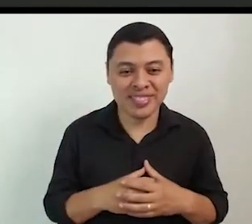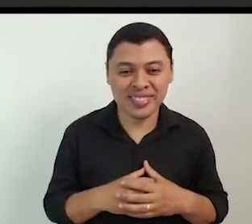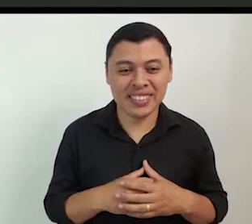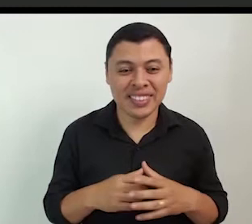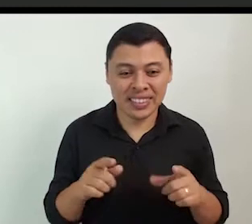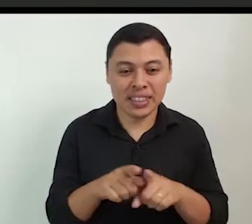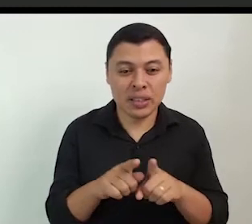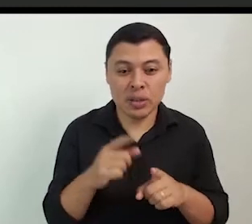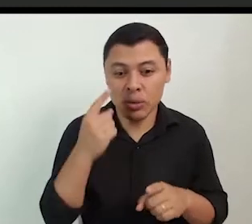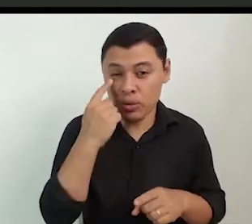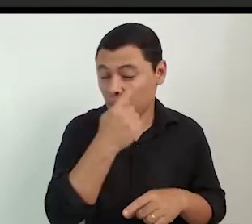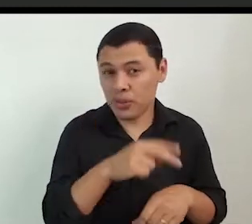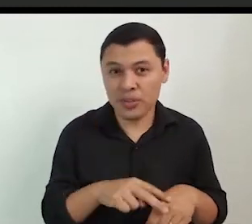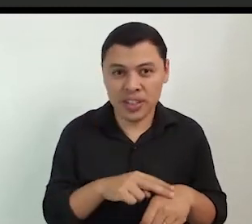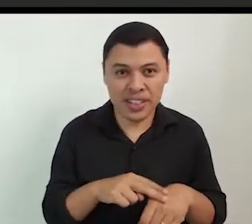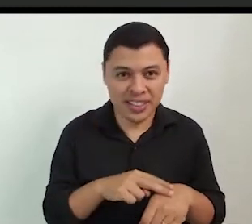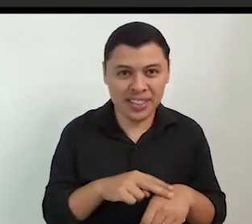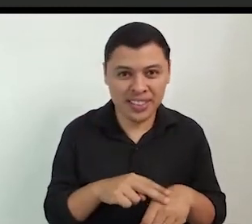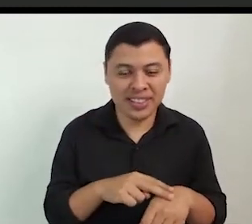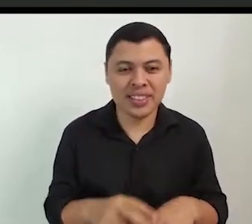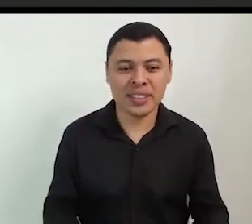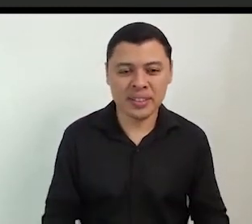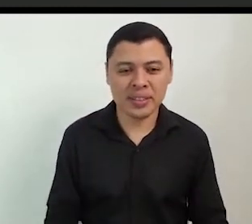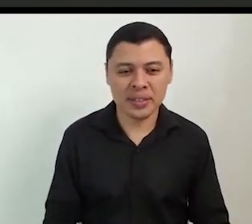Tenho os olhos verdes.